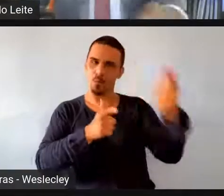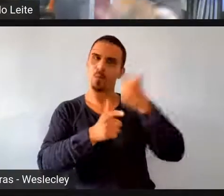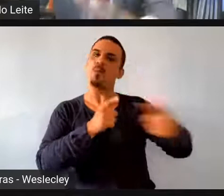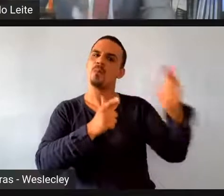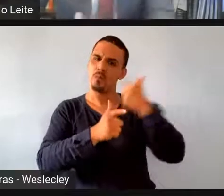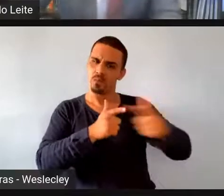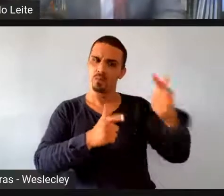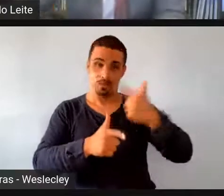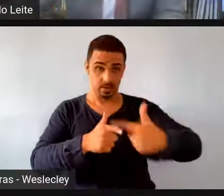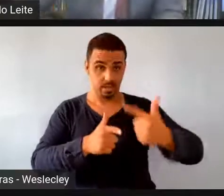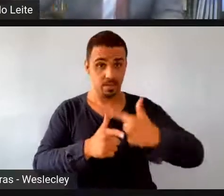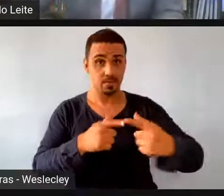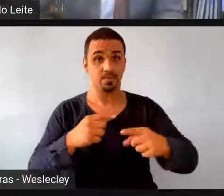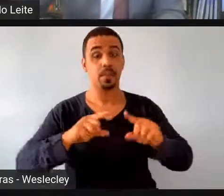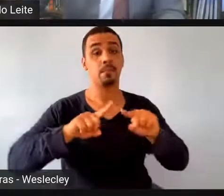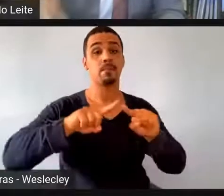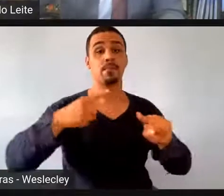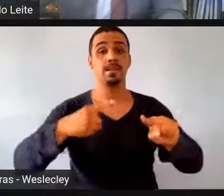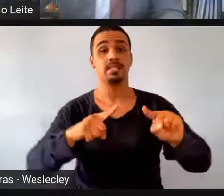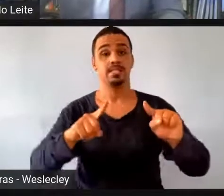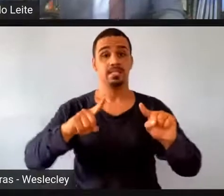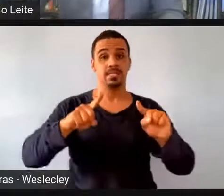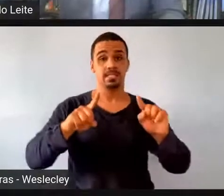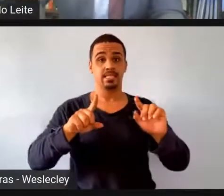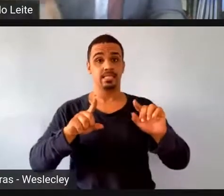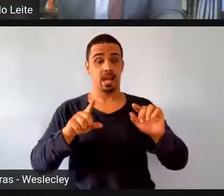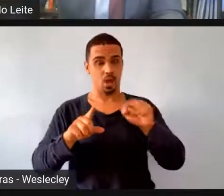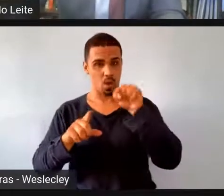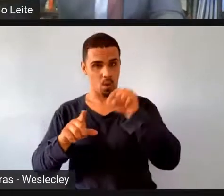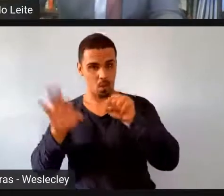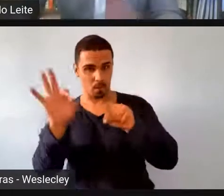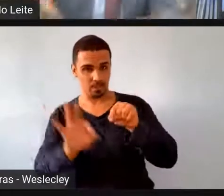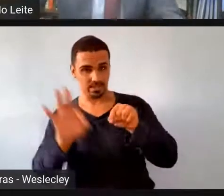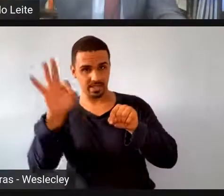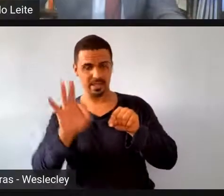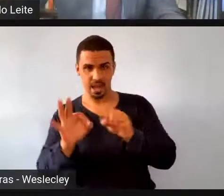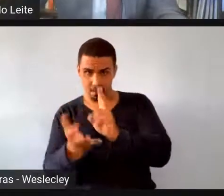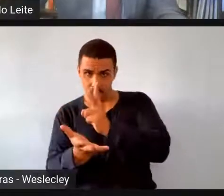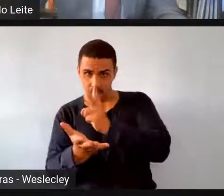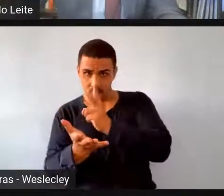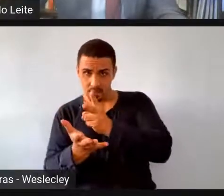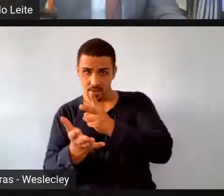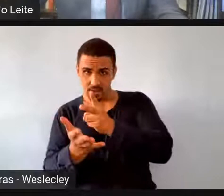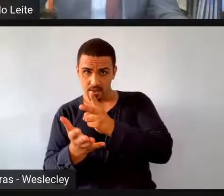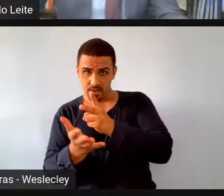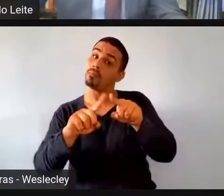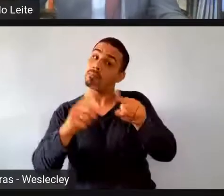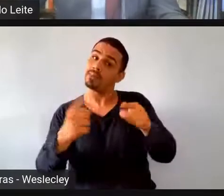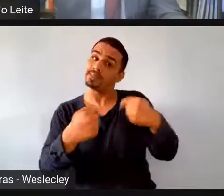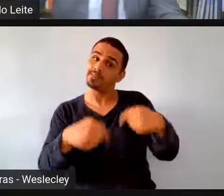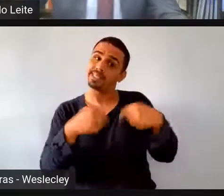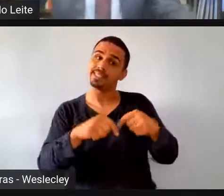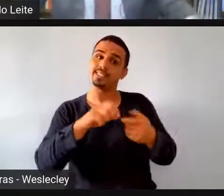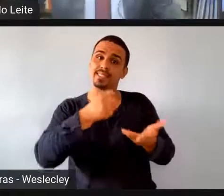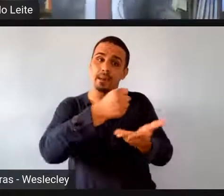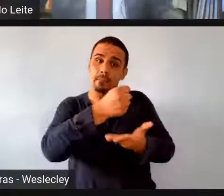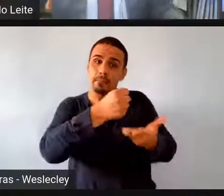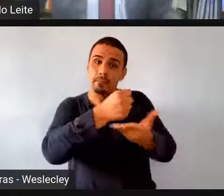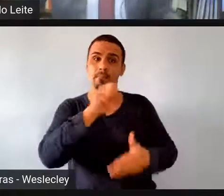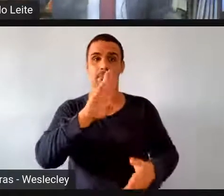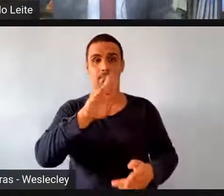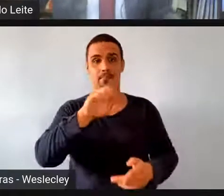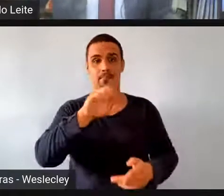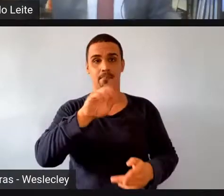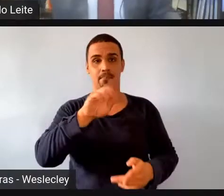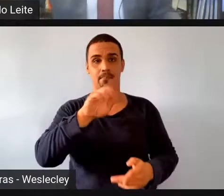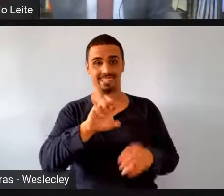né? Porque, embora o percentual seja o mesmo, mas como ele incide sobre bases muito